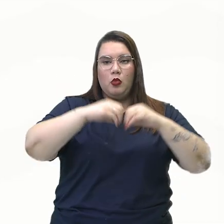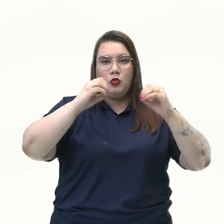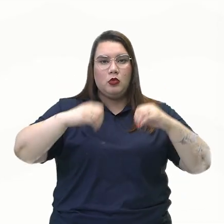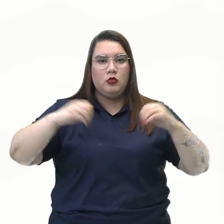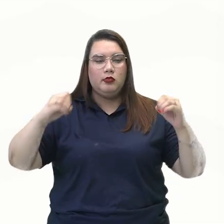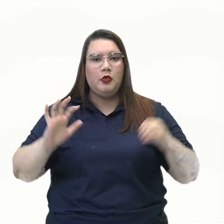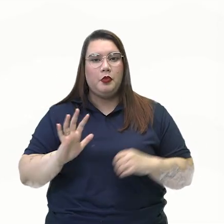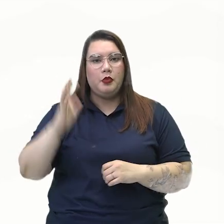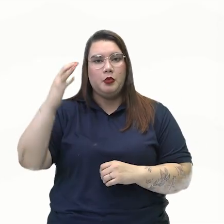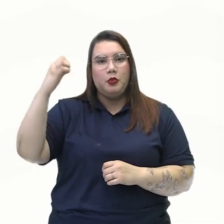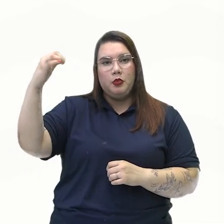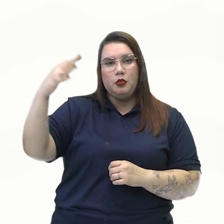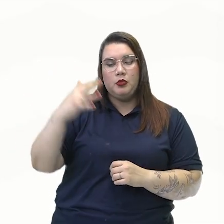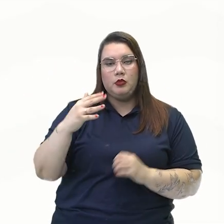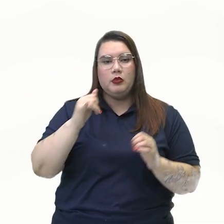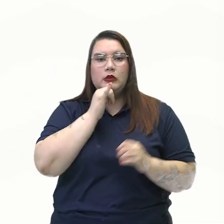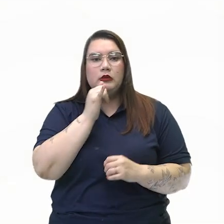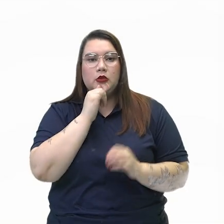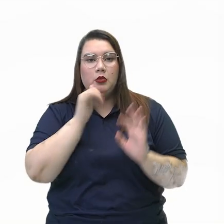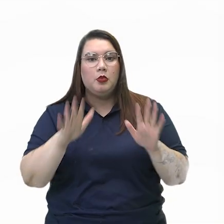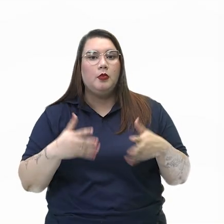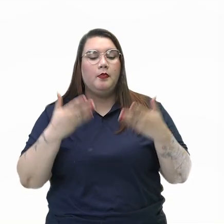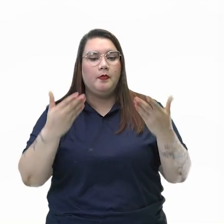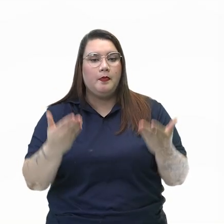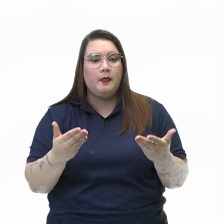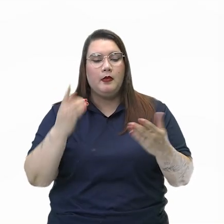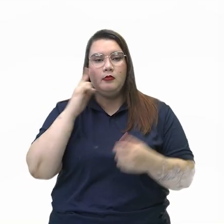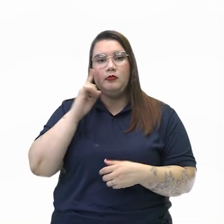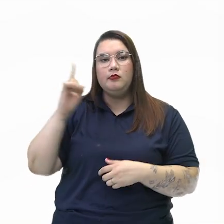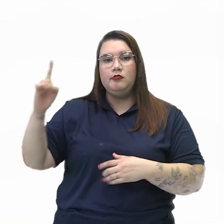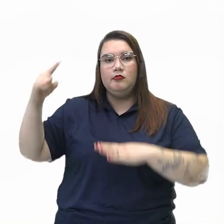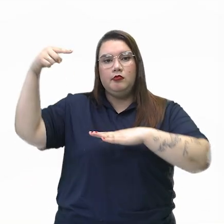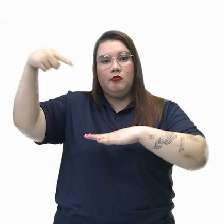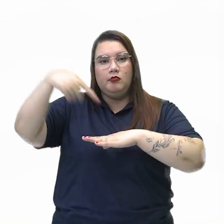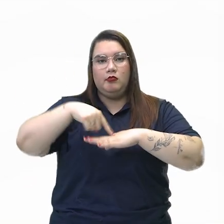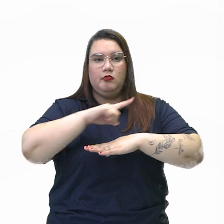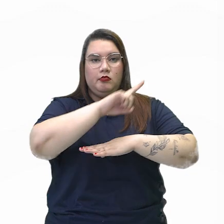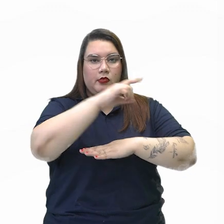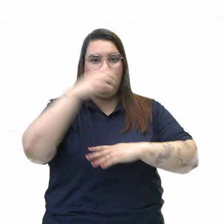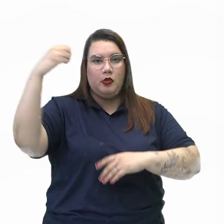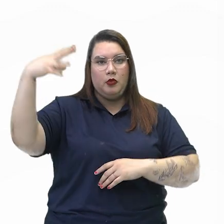com a luz, como, por exemplo, a reflexão da luz.